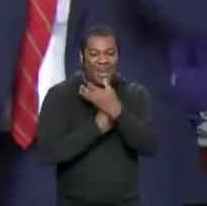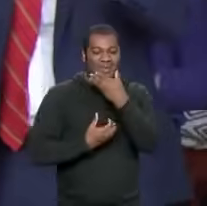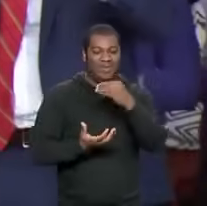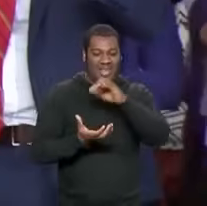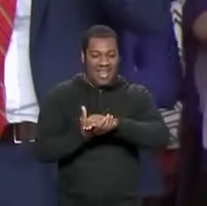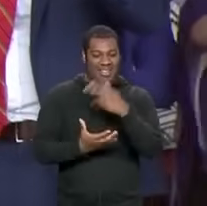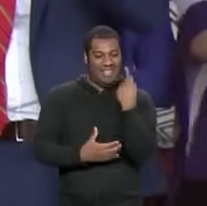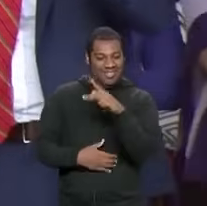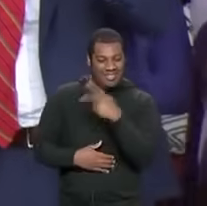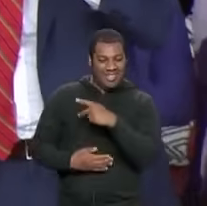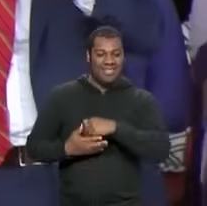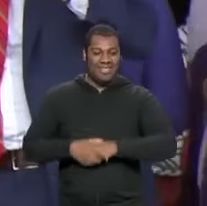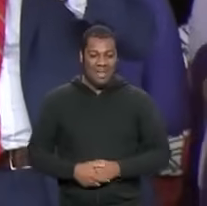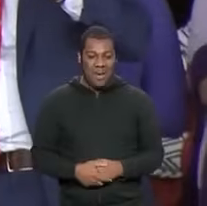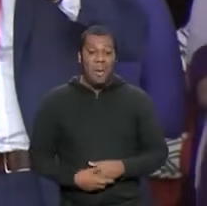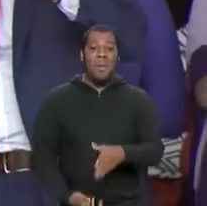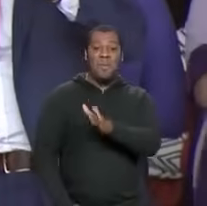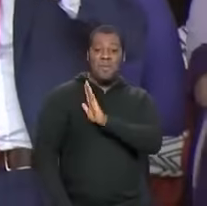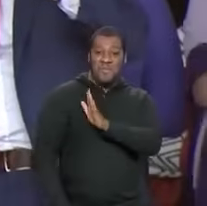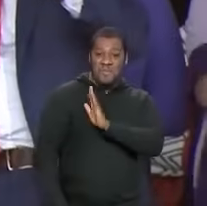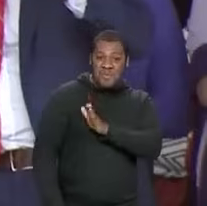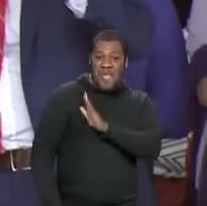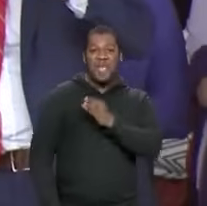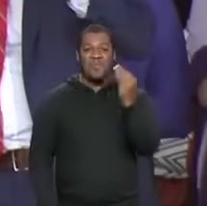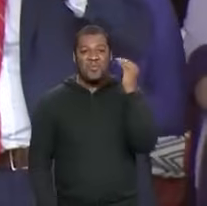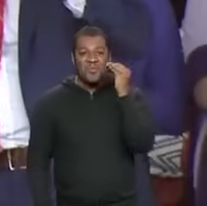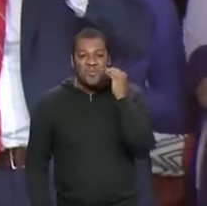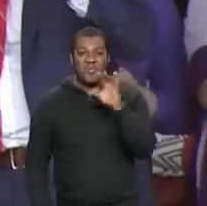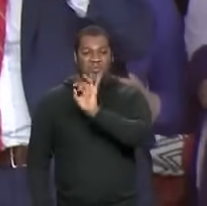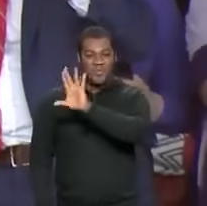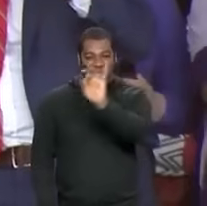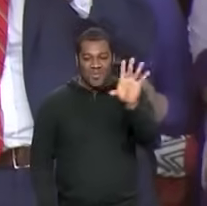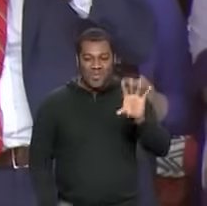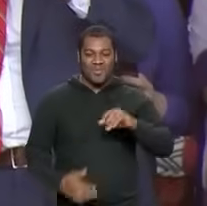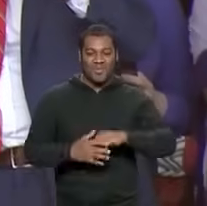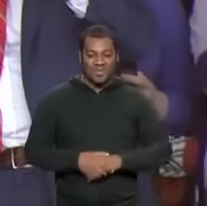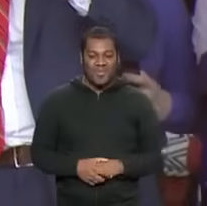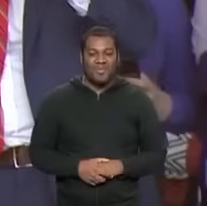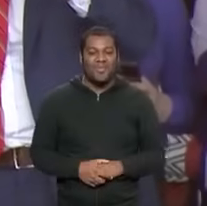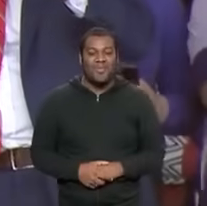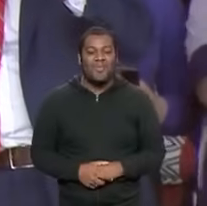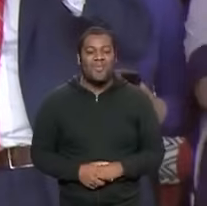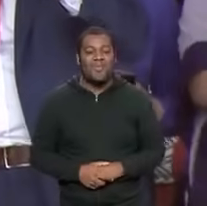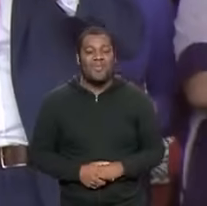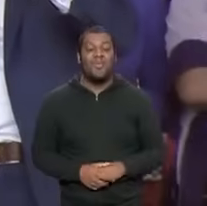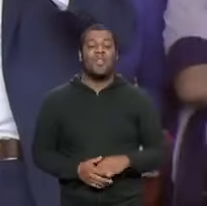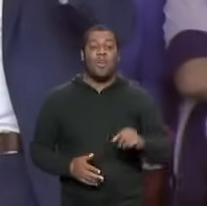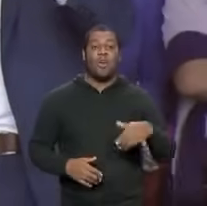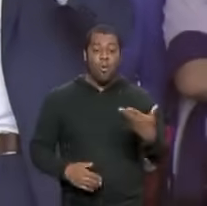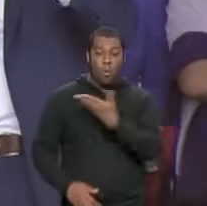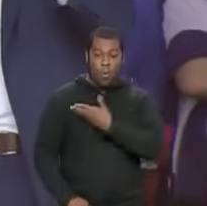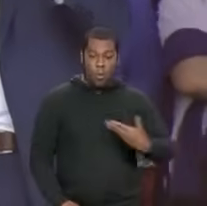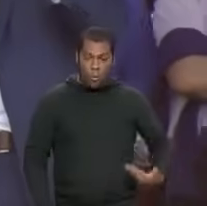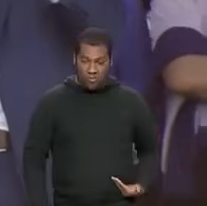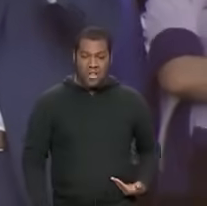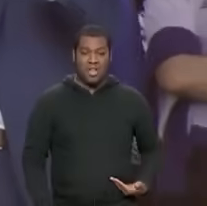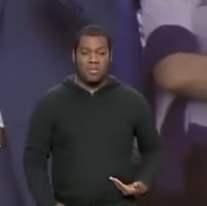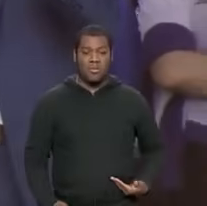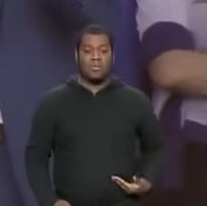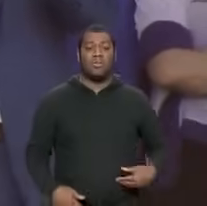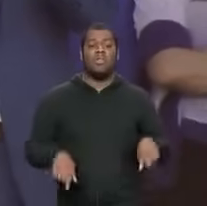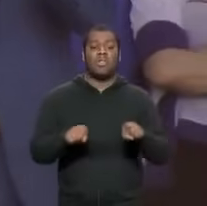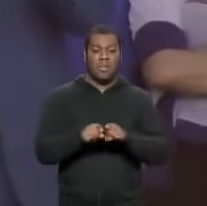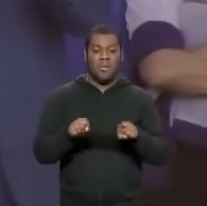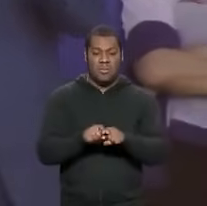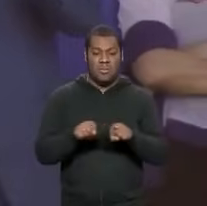beijando o coração deles também porque nós companheiros do governo e nós